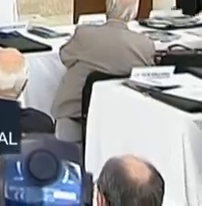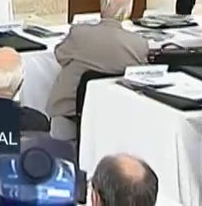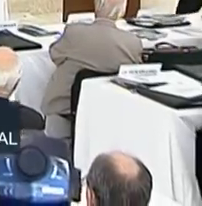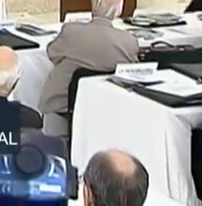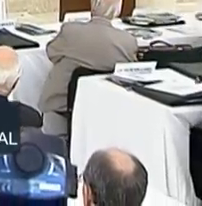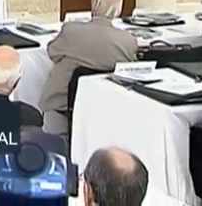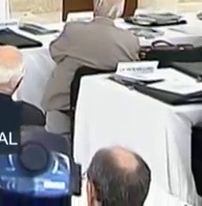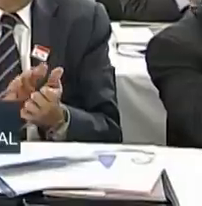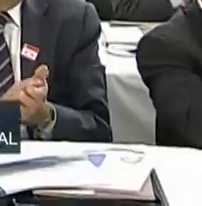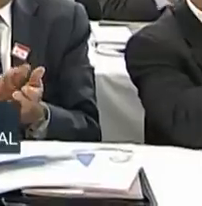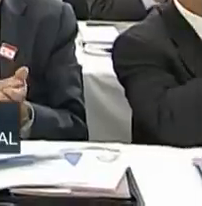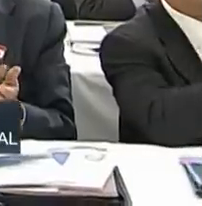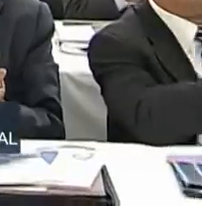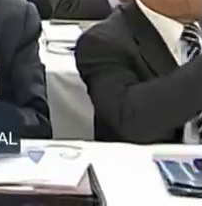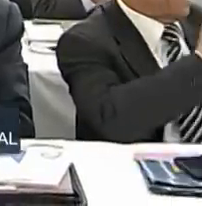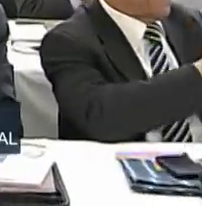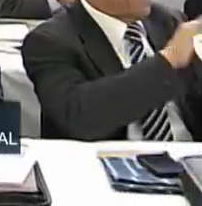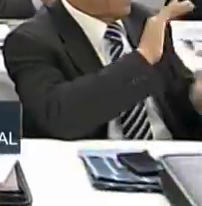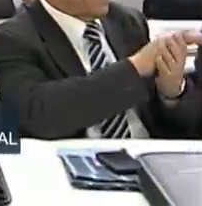Obrigado.